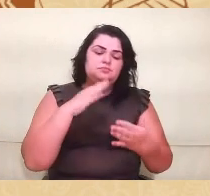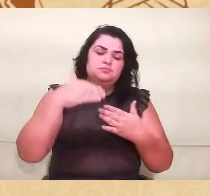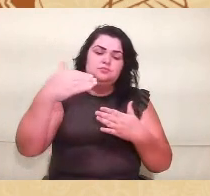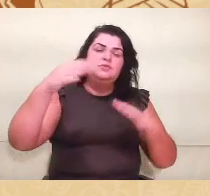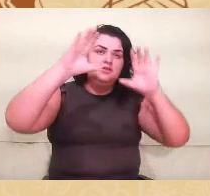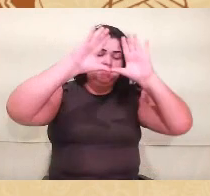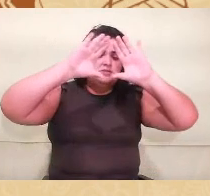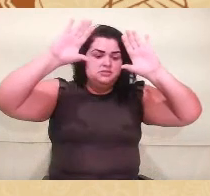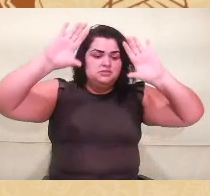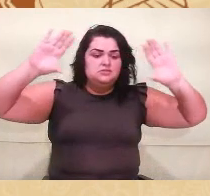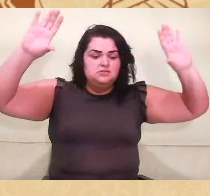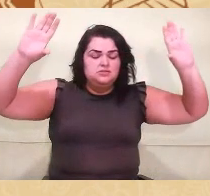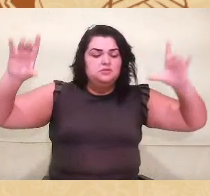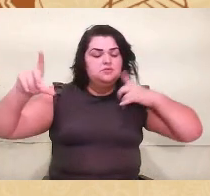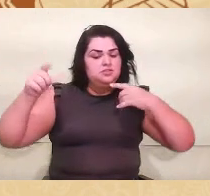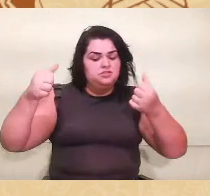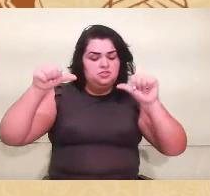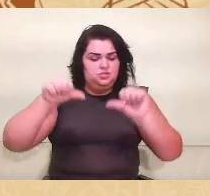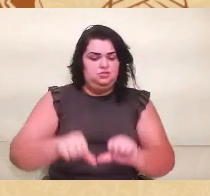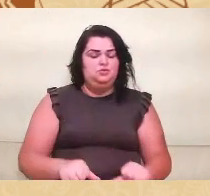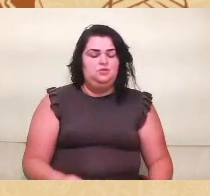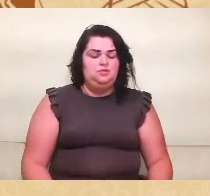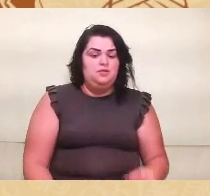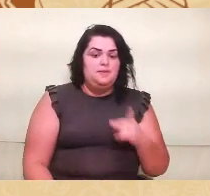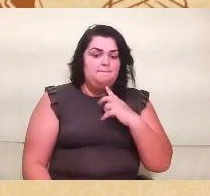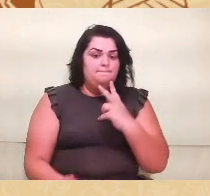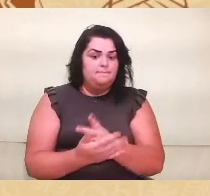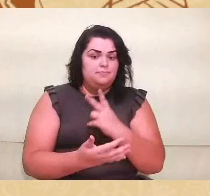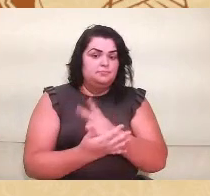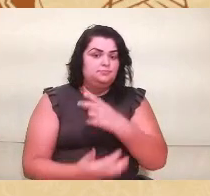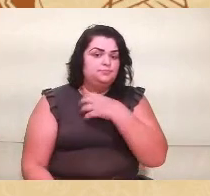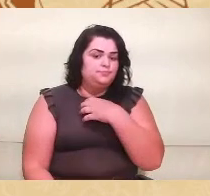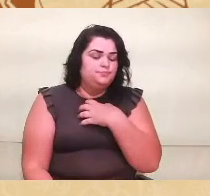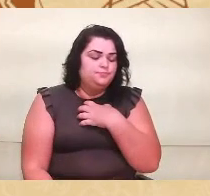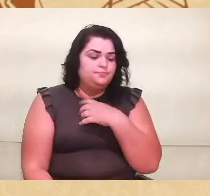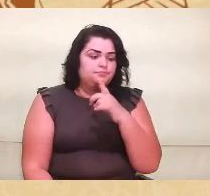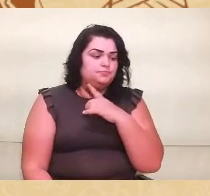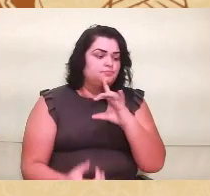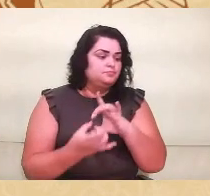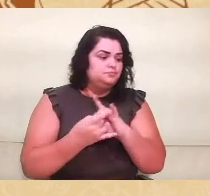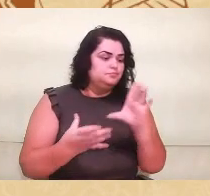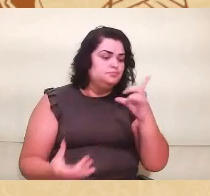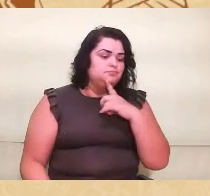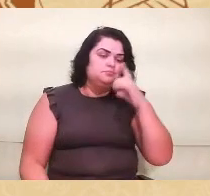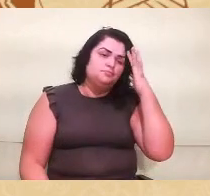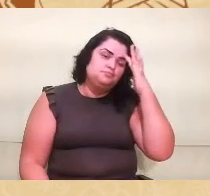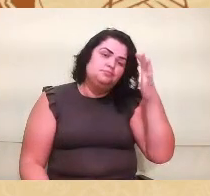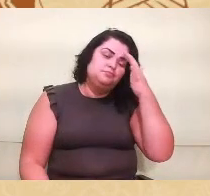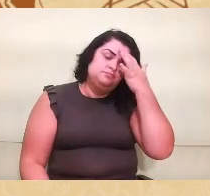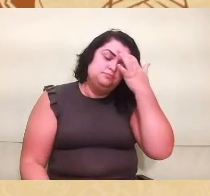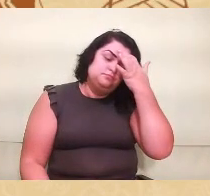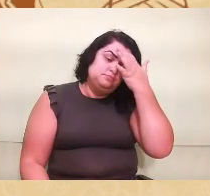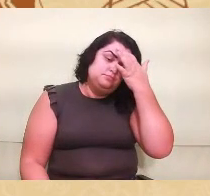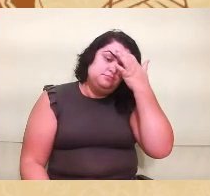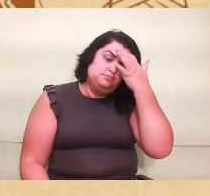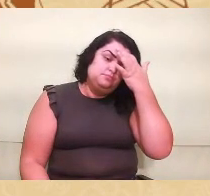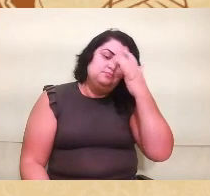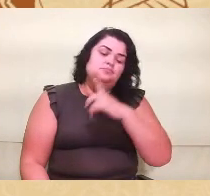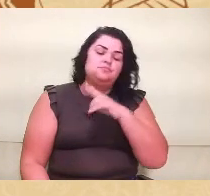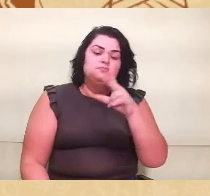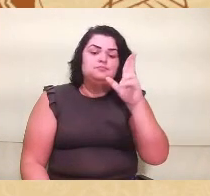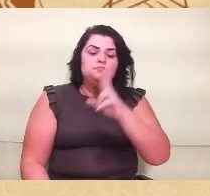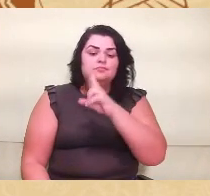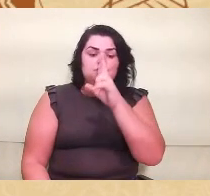e alguns destroem. Então, essa nossa forma, não vou ficar lendo muito, não, que aqui é uma lista. De vez em quando eu fico